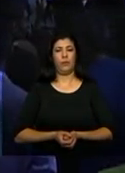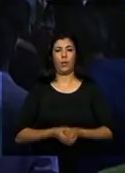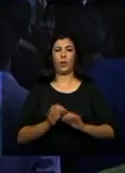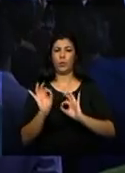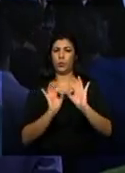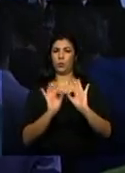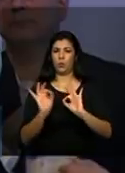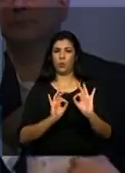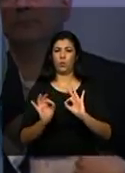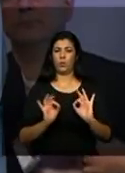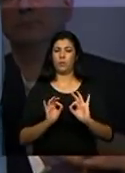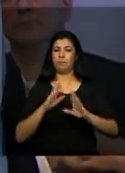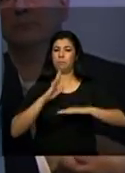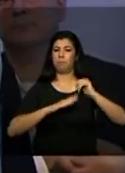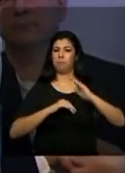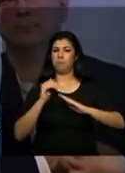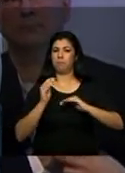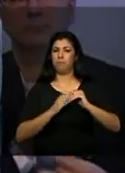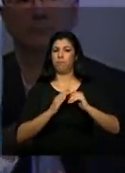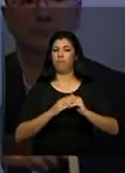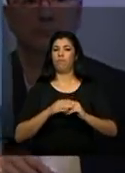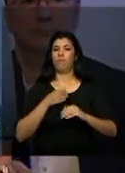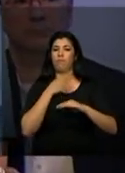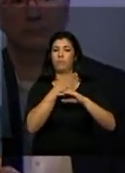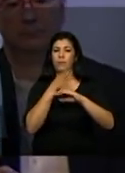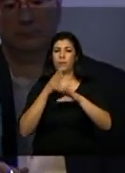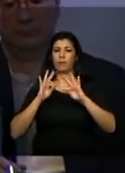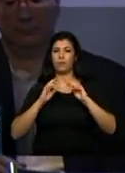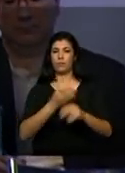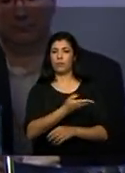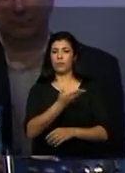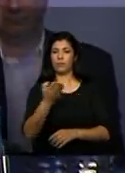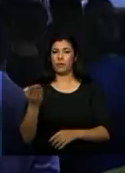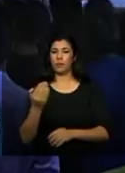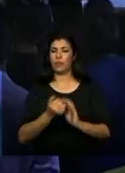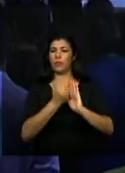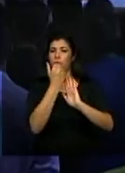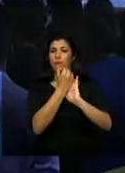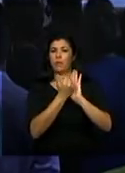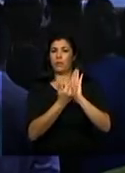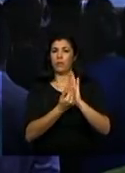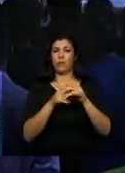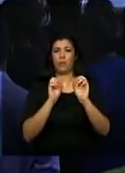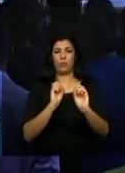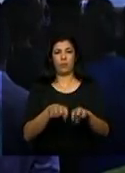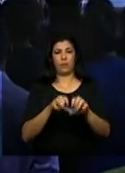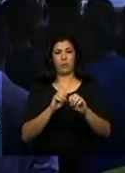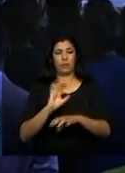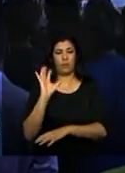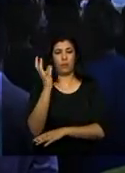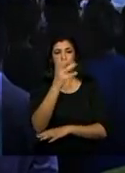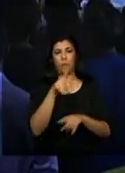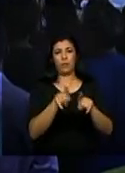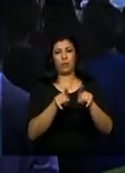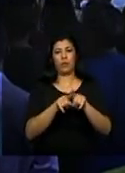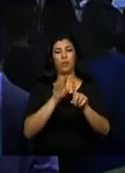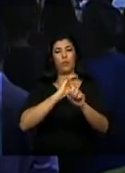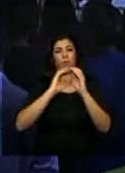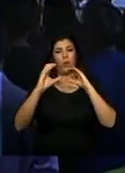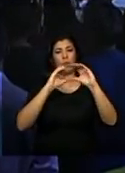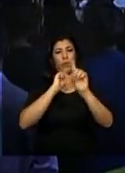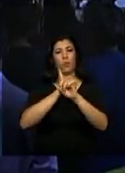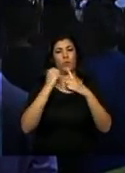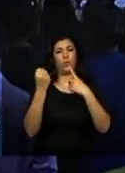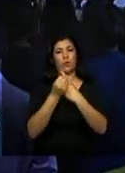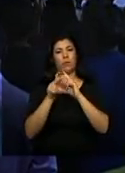Elaborado de maneira amplamente participativa, o Programa de Educação Ambiental e Comunicação Social em